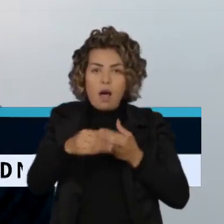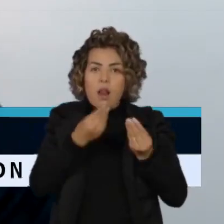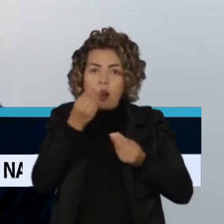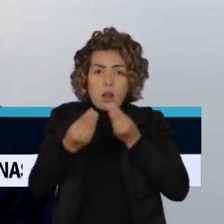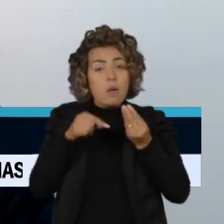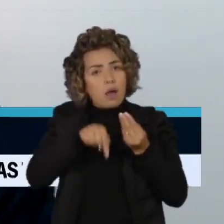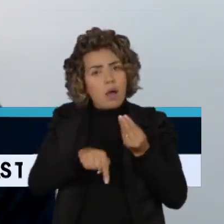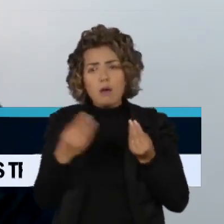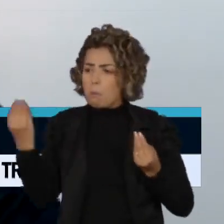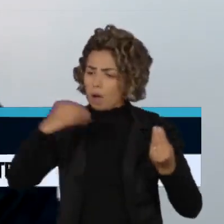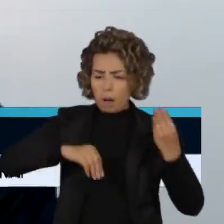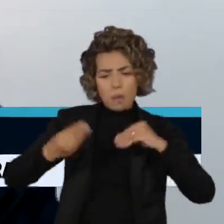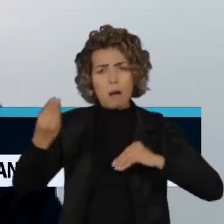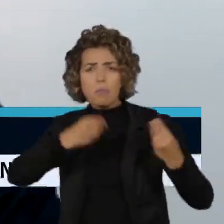algo essencial na vida dos brasileiros